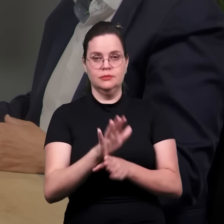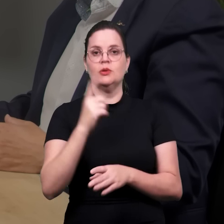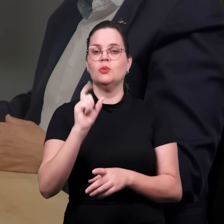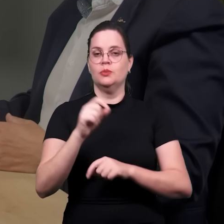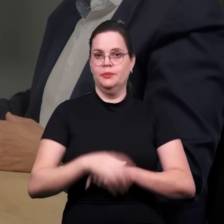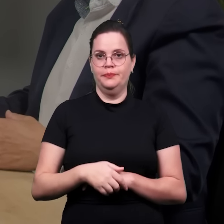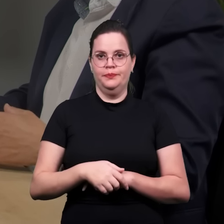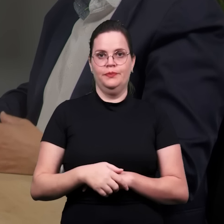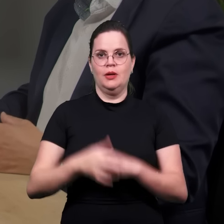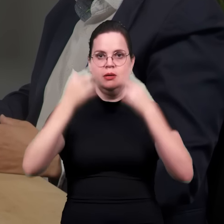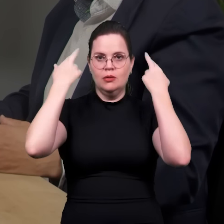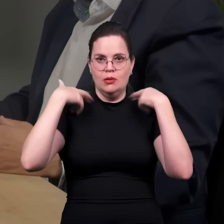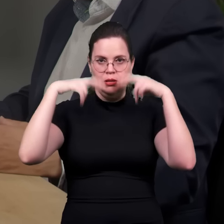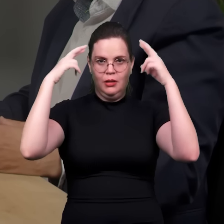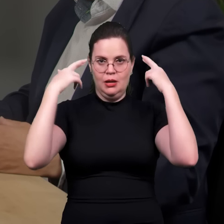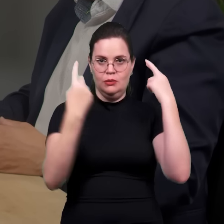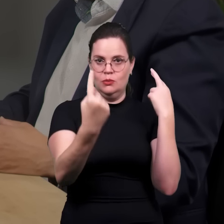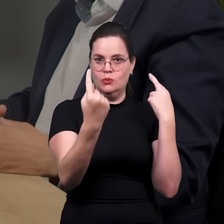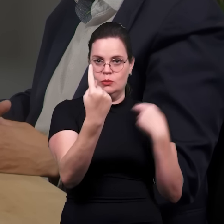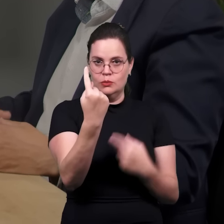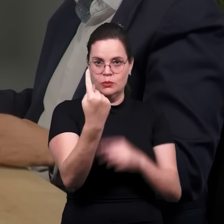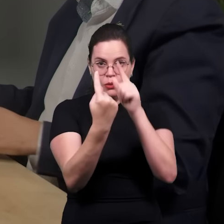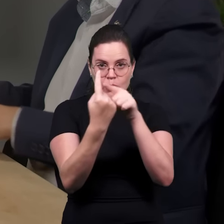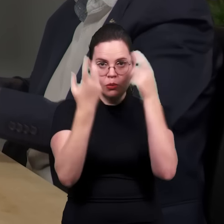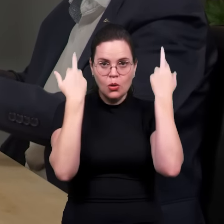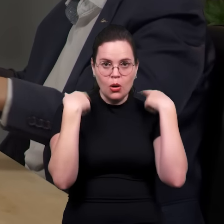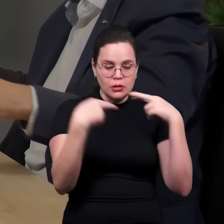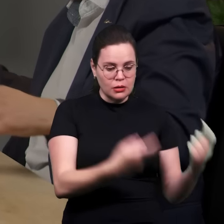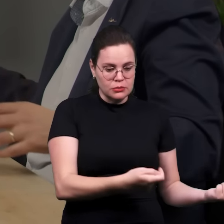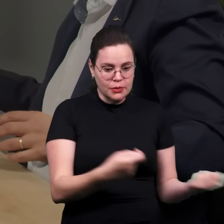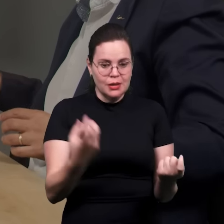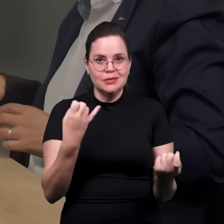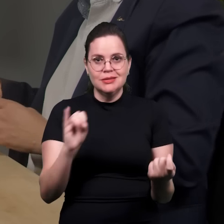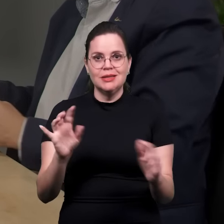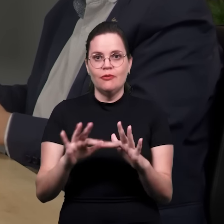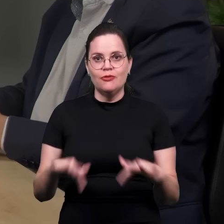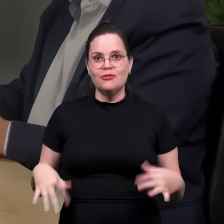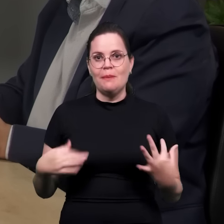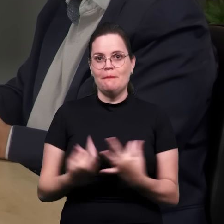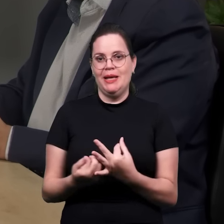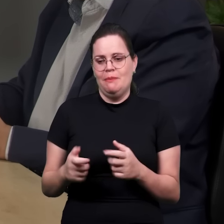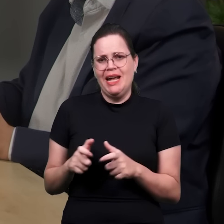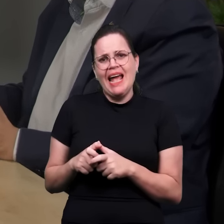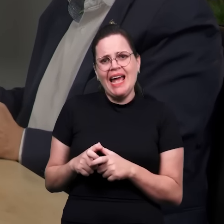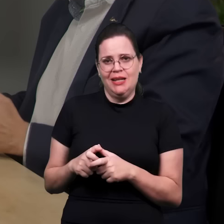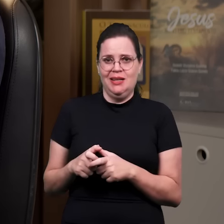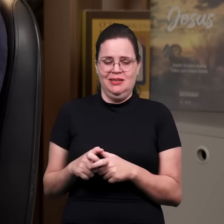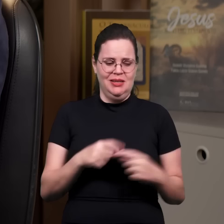cordeiro. Se a família fosse grande demais com o cordeiro, ele podia se reunir com seus vizinhos, outras